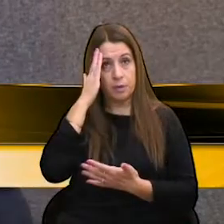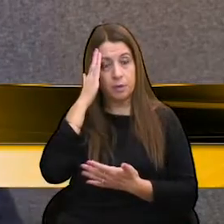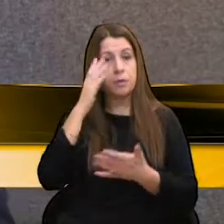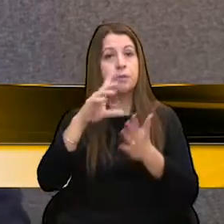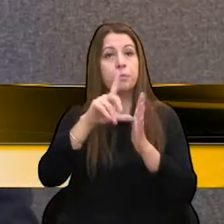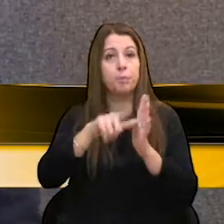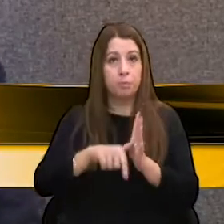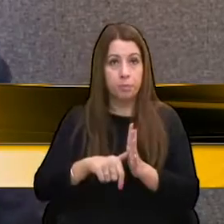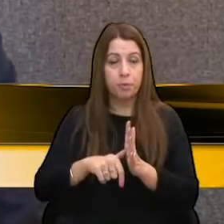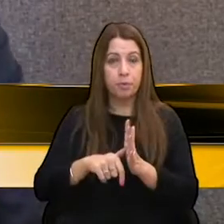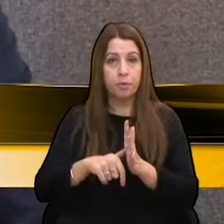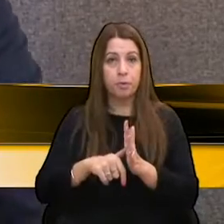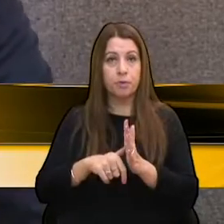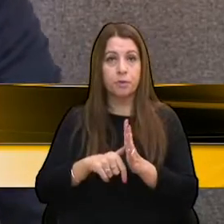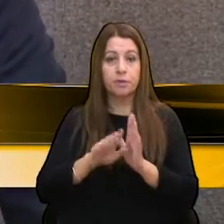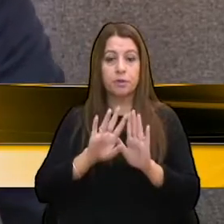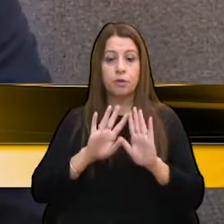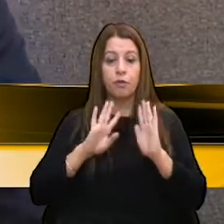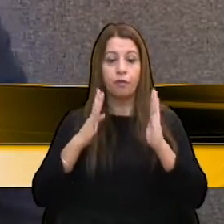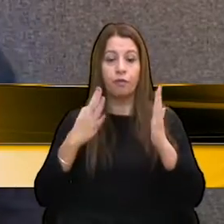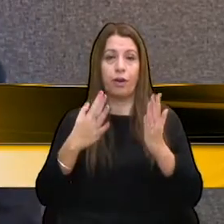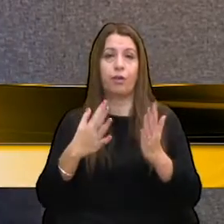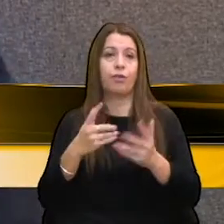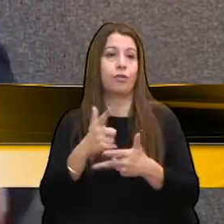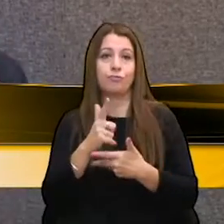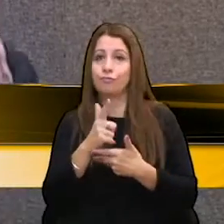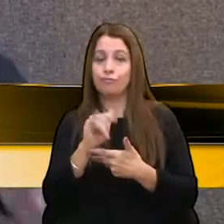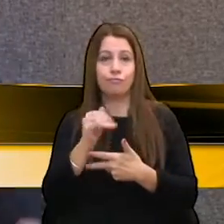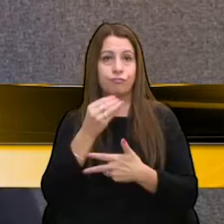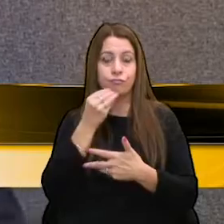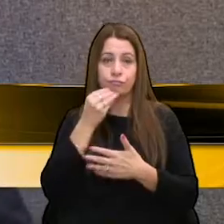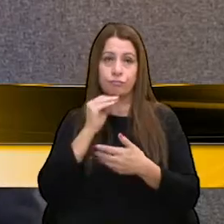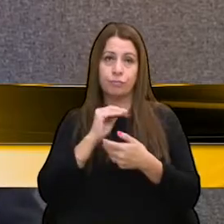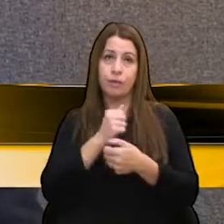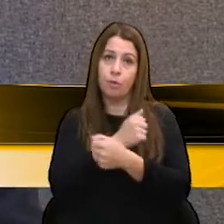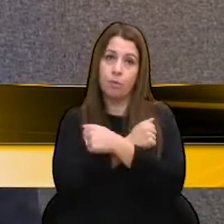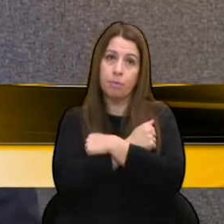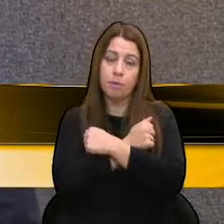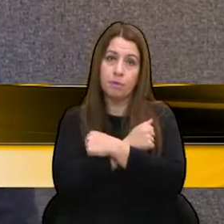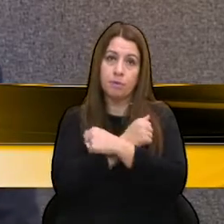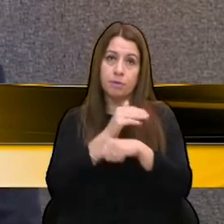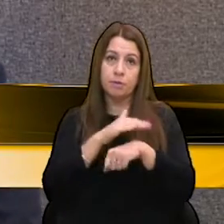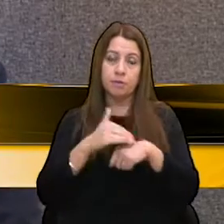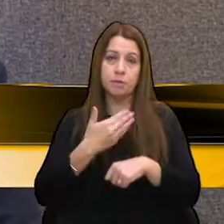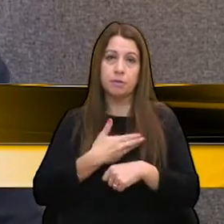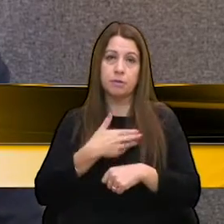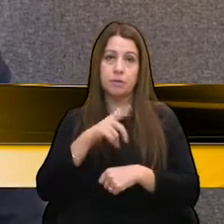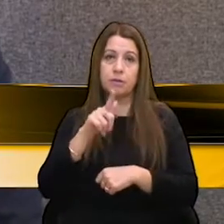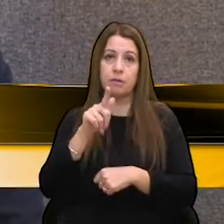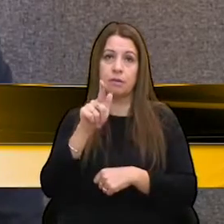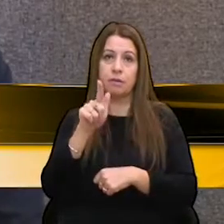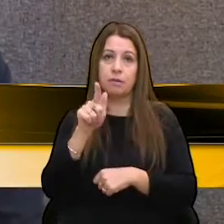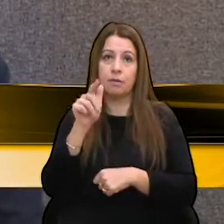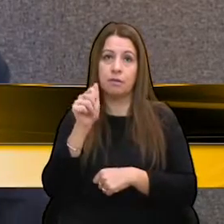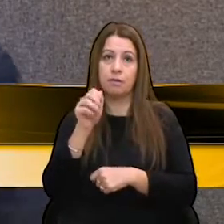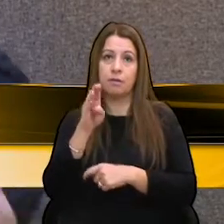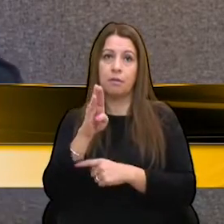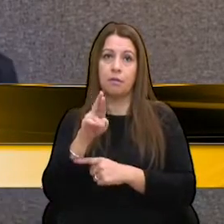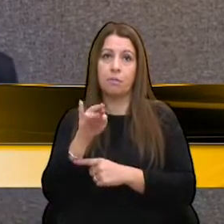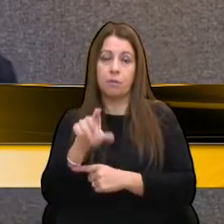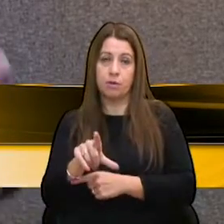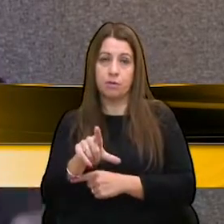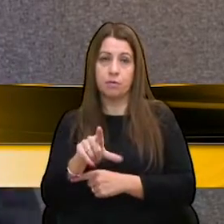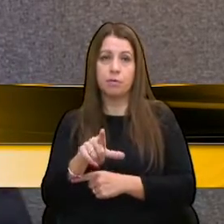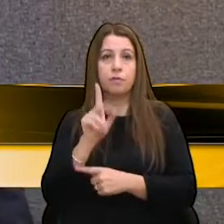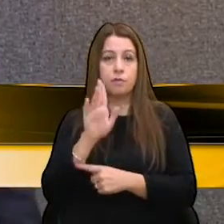após o velório já, não tive a oportunidade de dar um abraço no querido amigo Gabriel, mas fica aqui